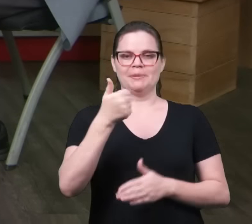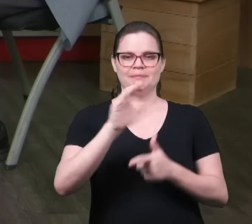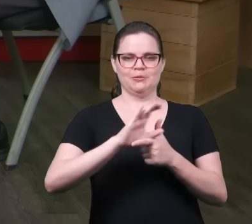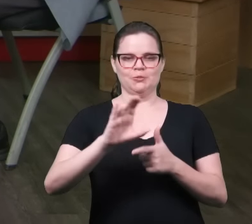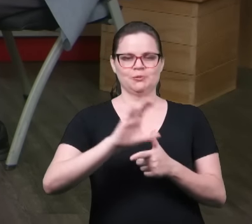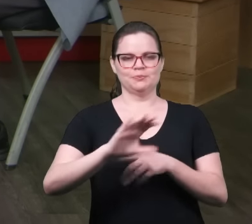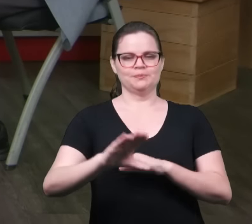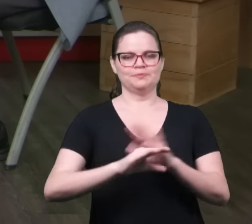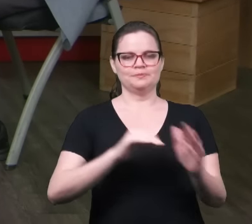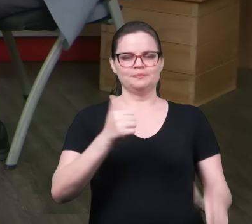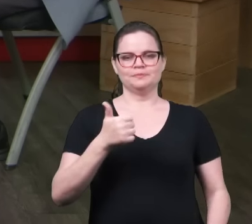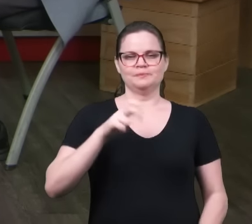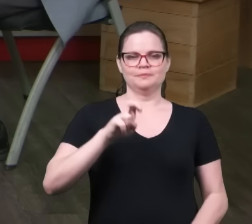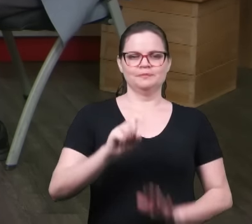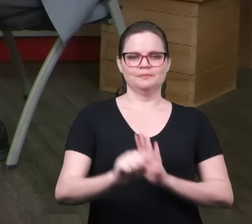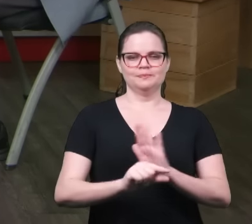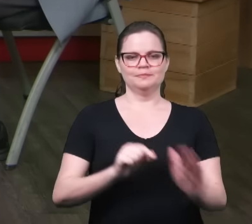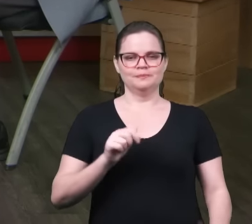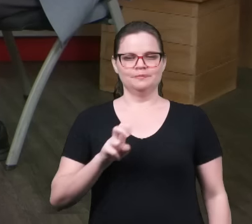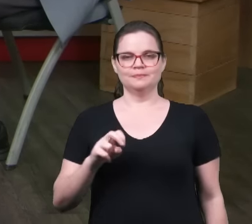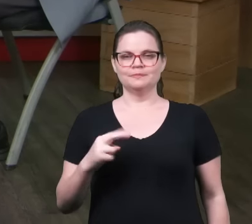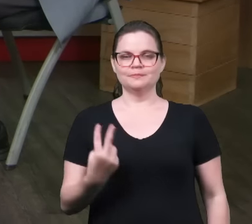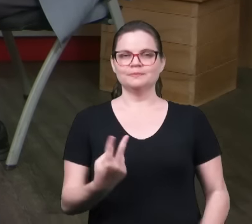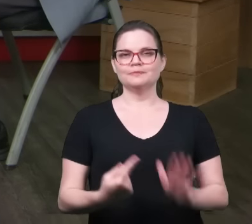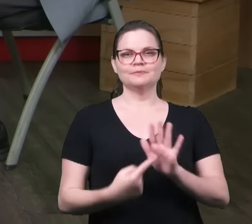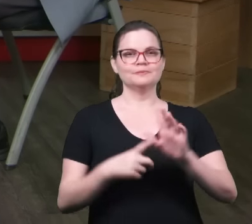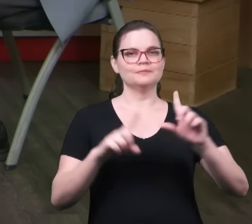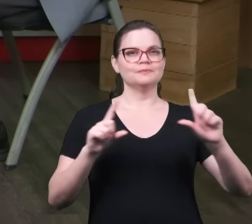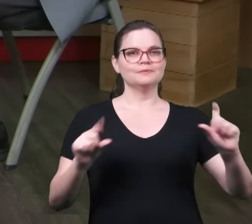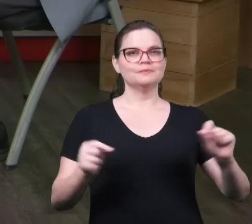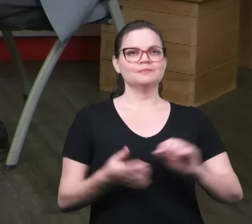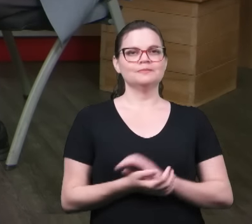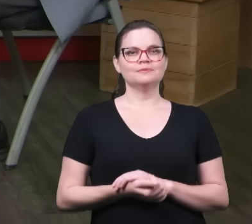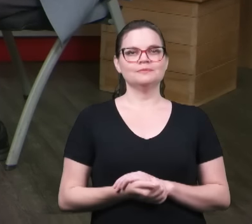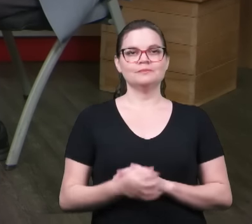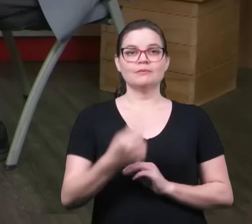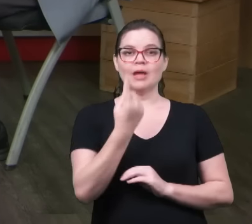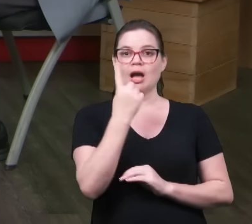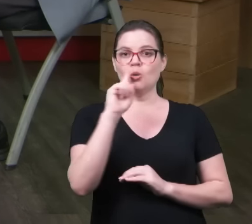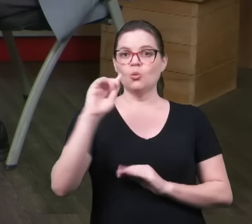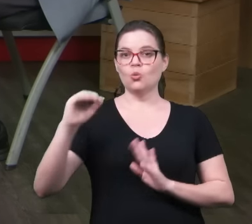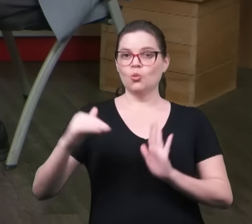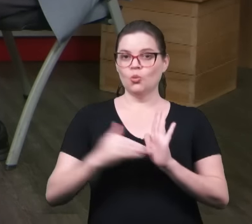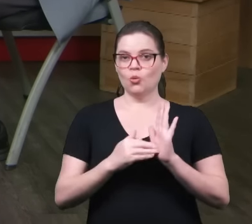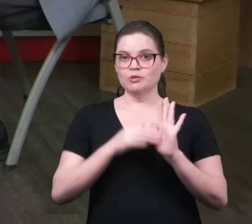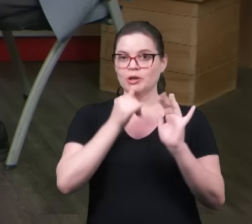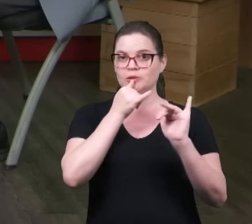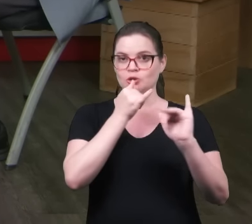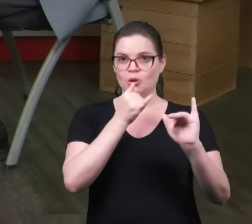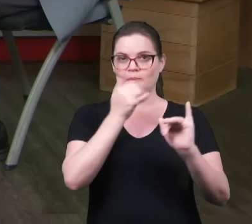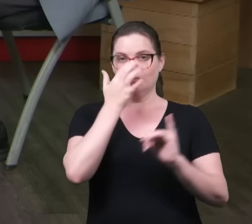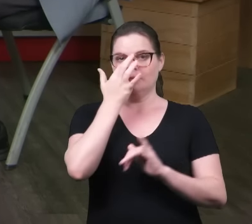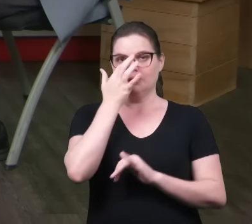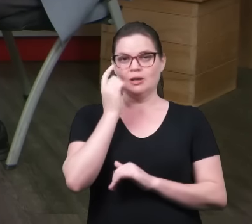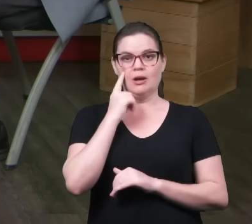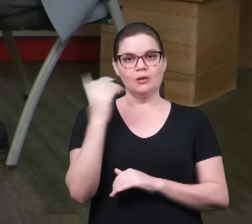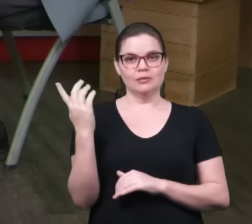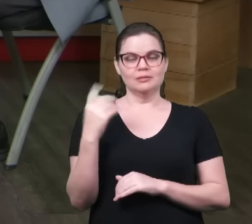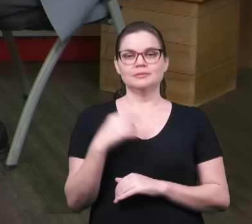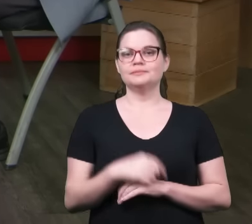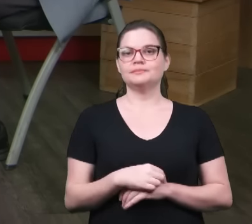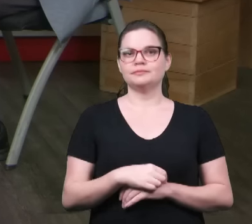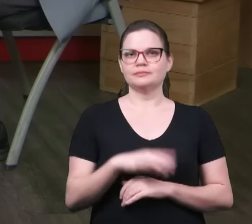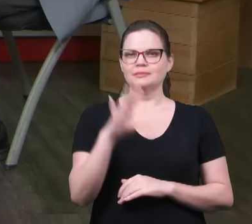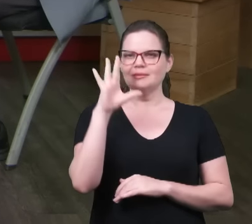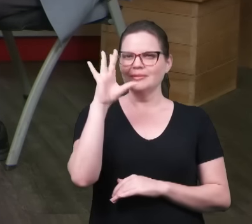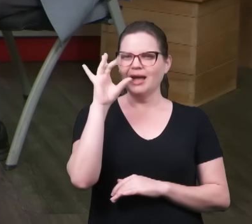15, 52, que fala da última trombeta. Nós não vamos ter tempo agora de falar de